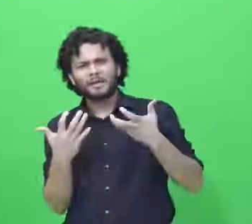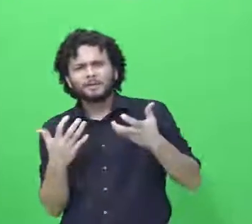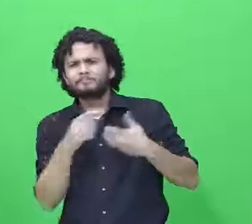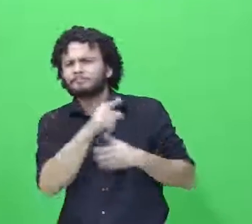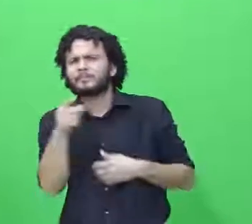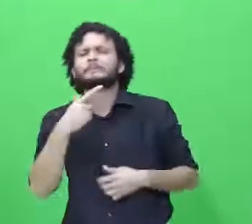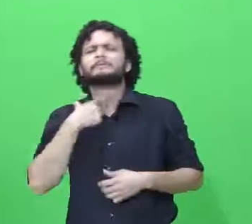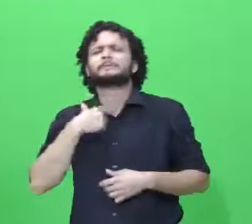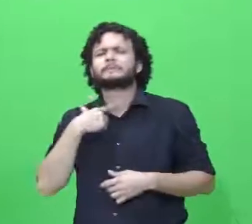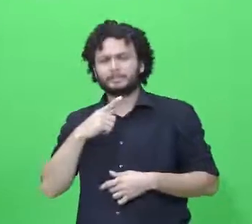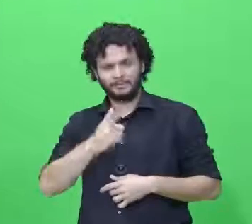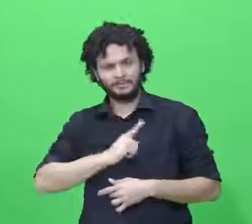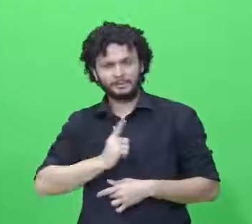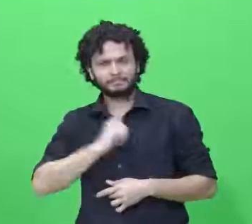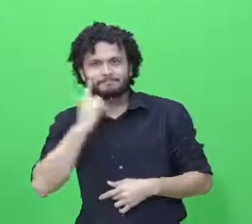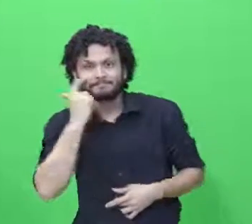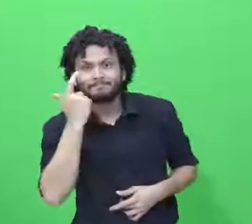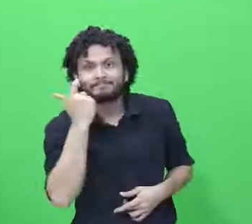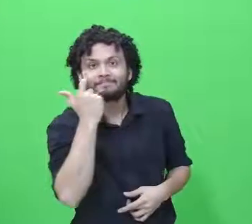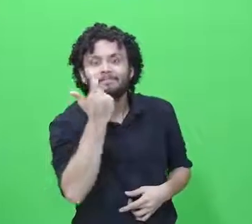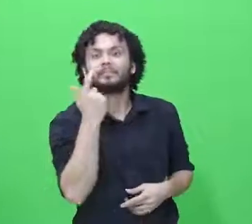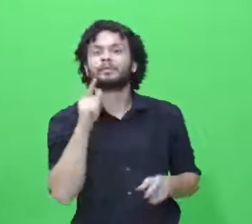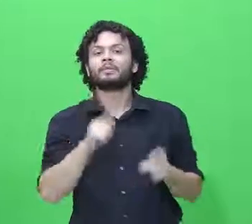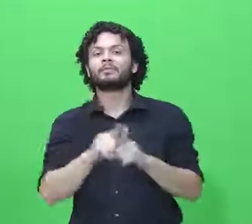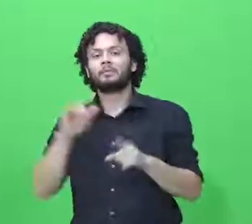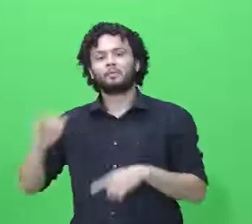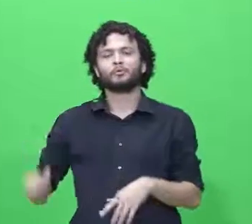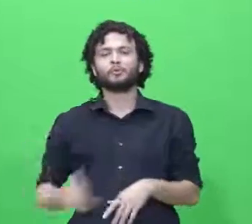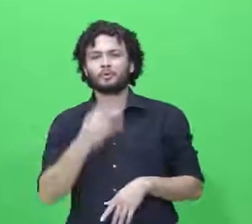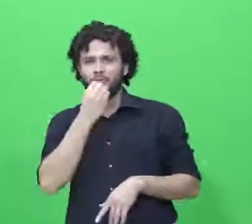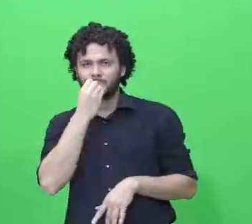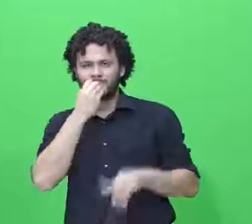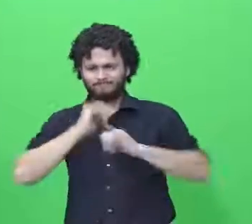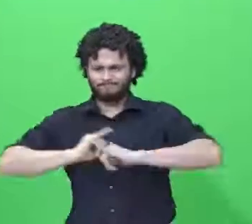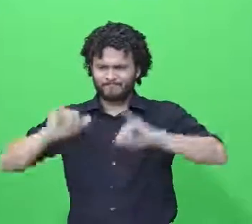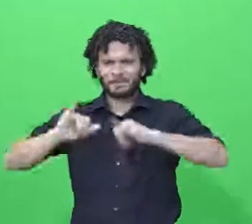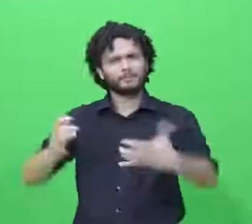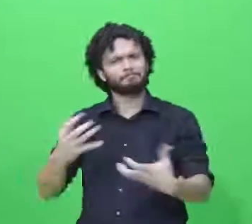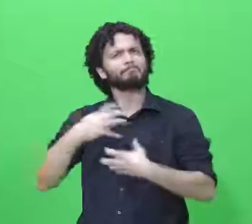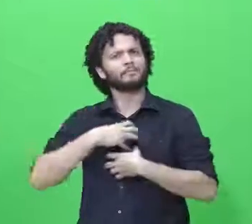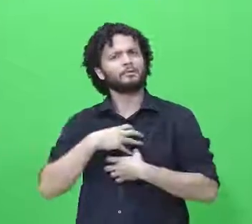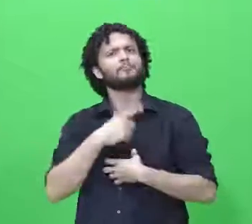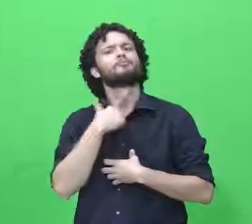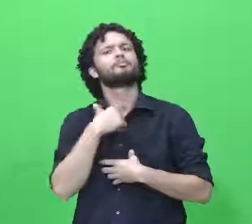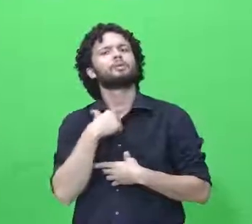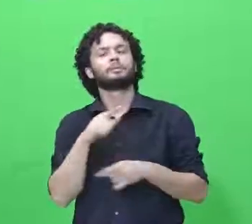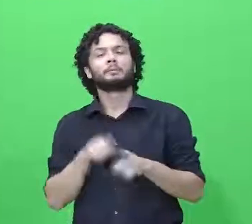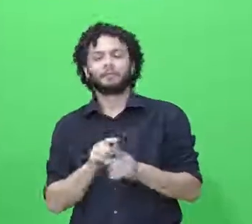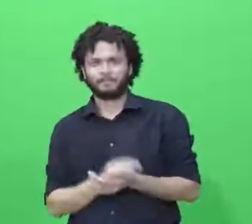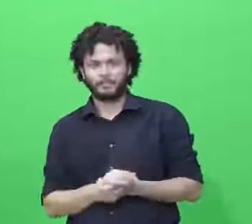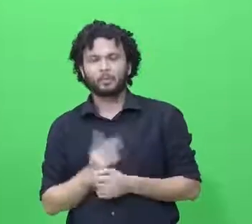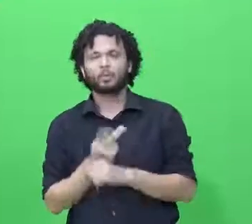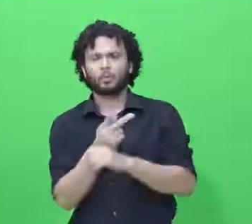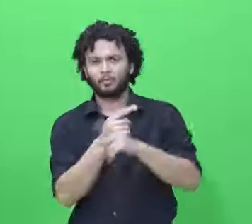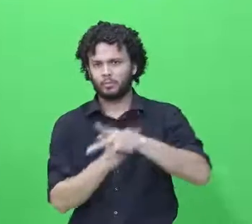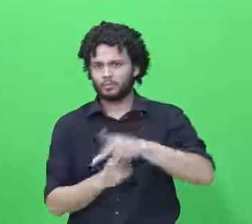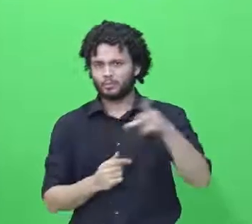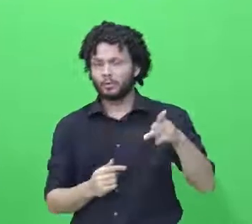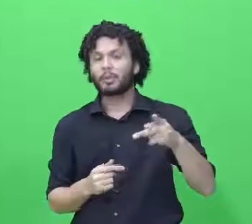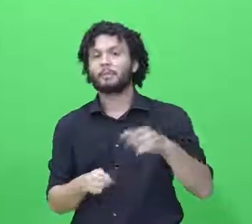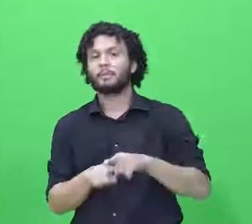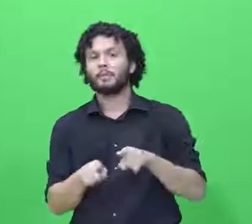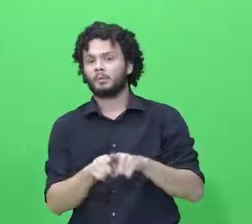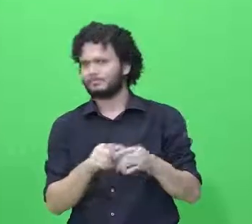vocês tenham realmente eu espero que esse meu recado tenha surtido algum efeito. Procure os professores de vocês, entre